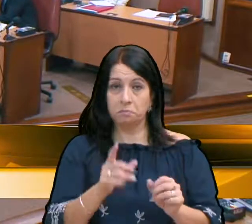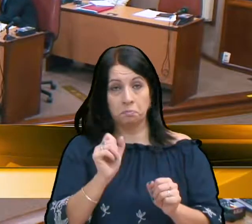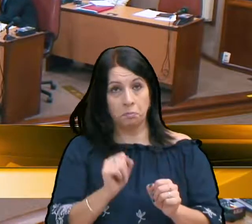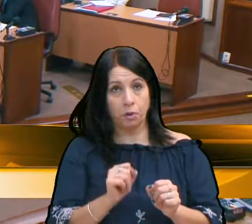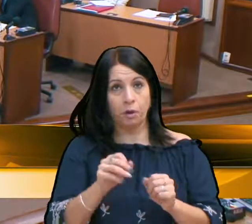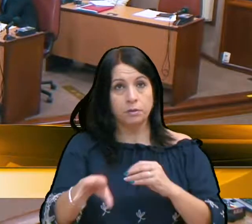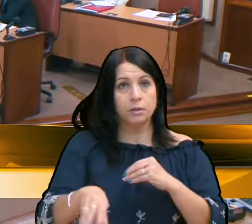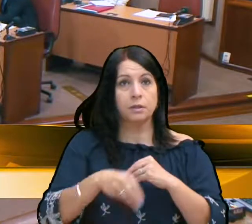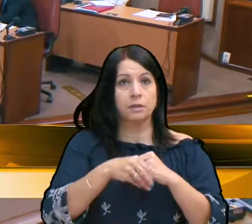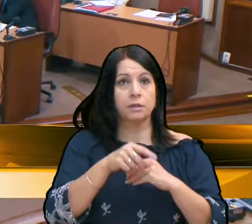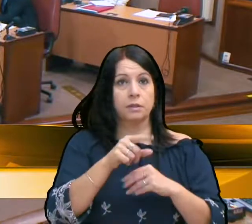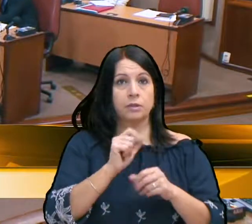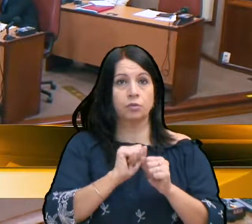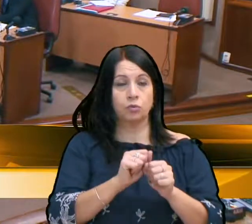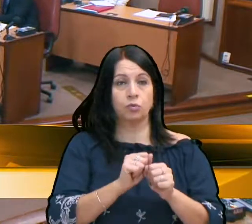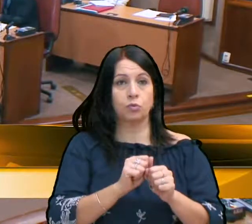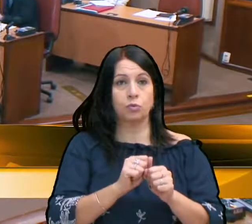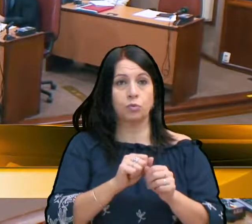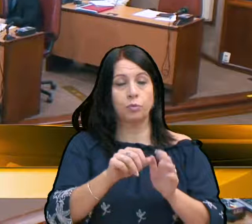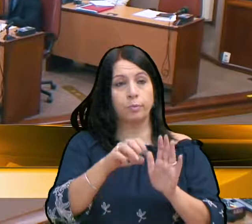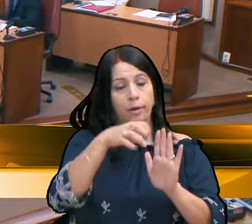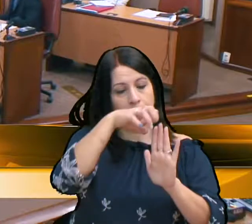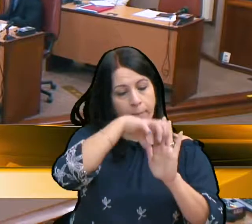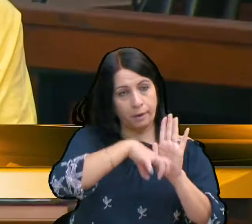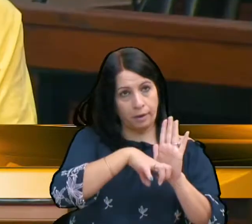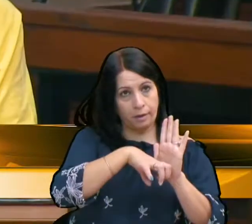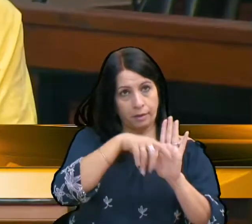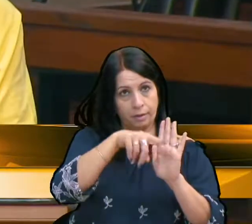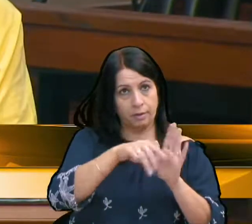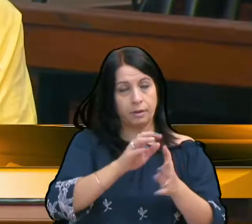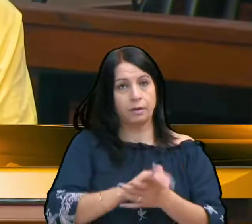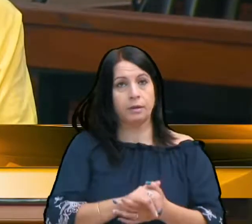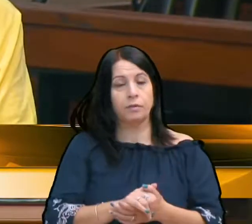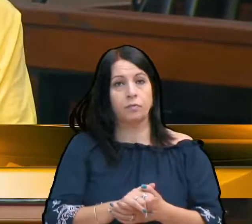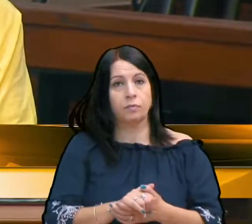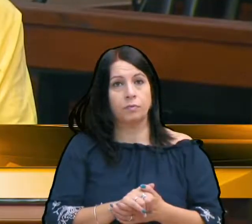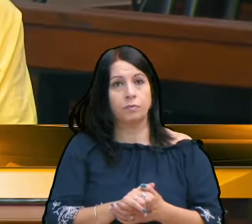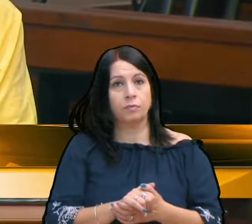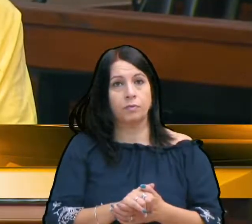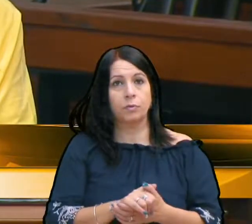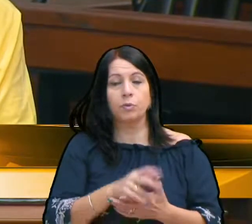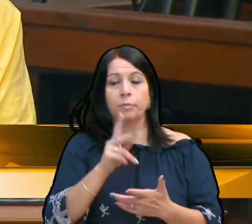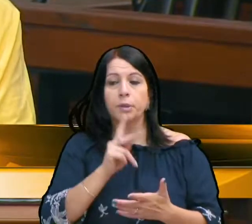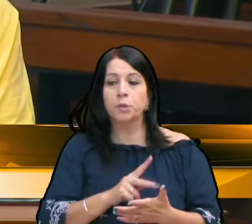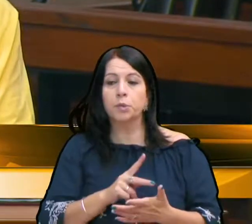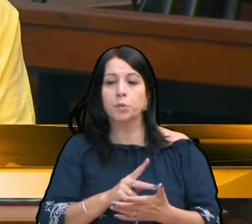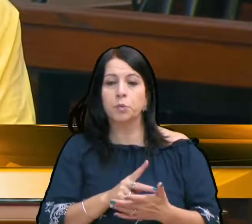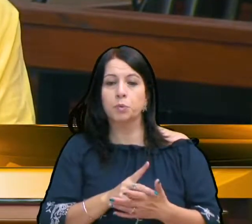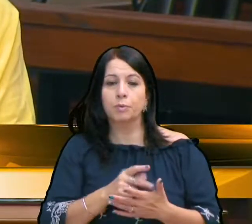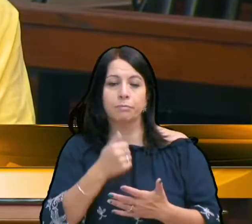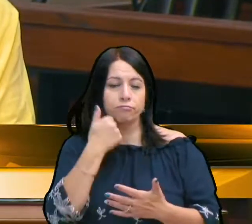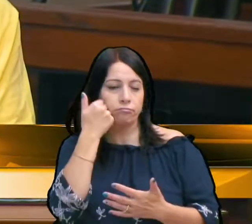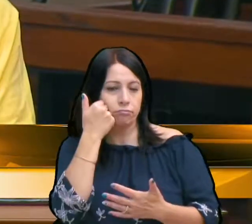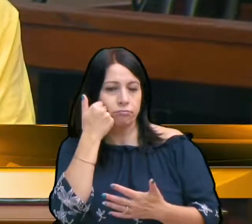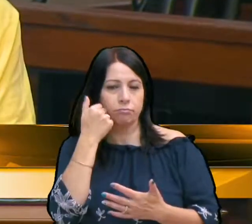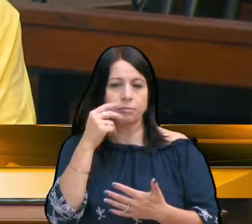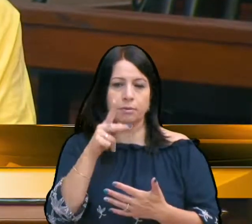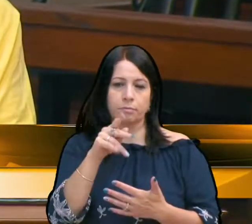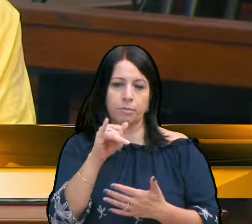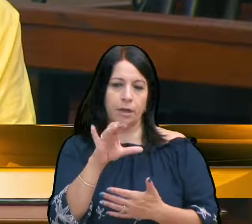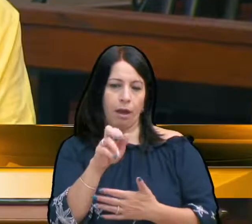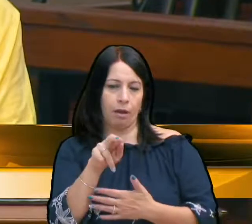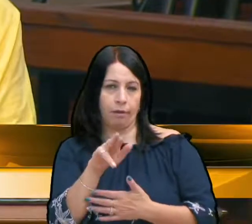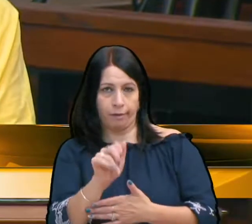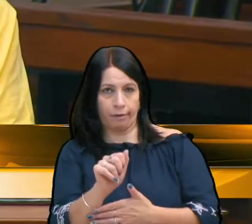ser acrescentado através de uma emenda, que é quando um picareta ele é impugnado com uma